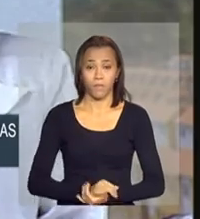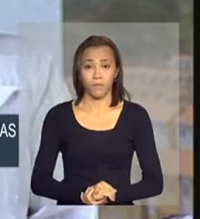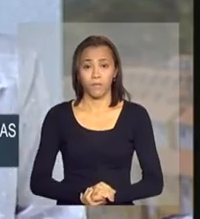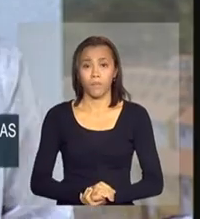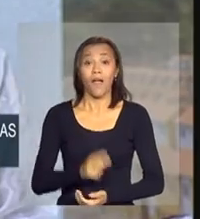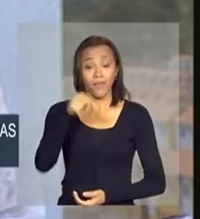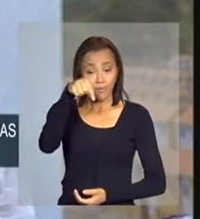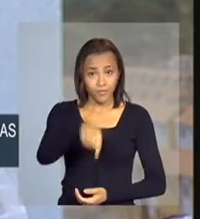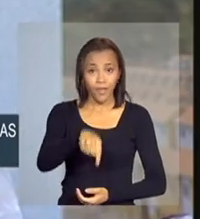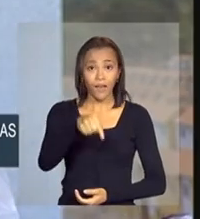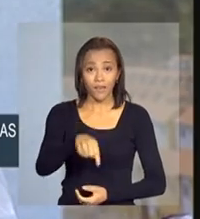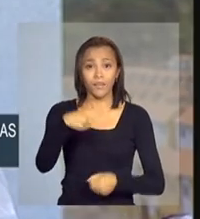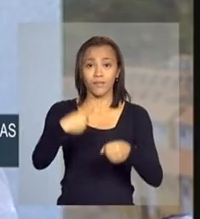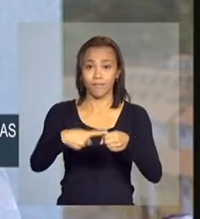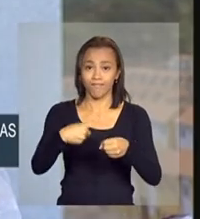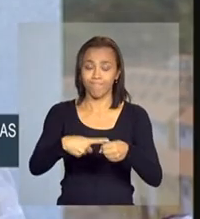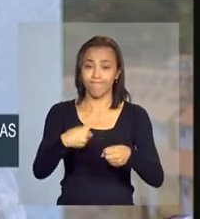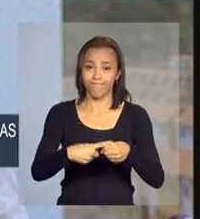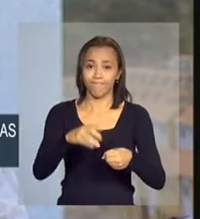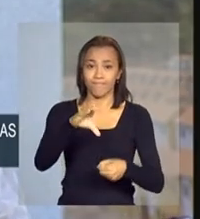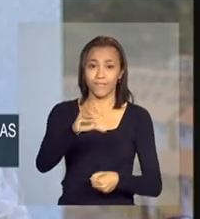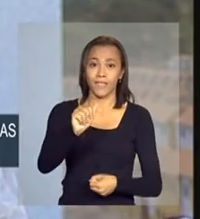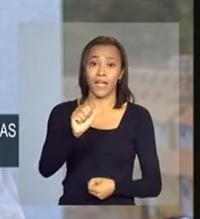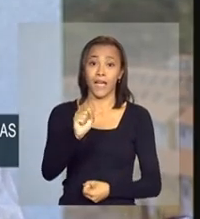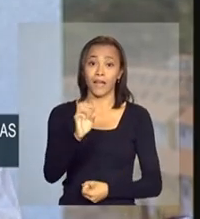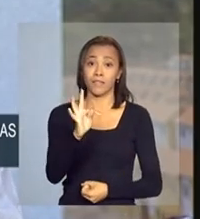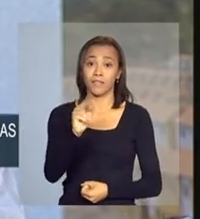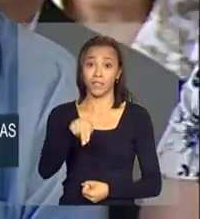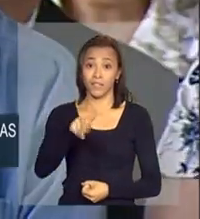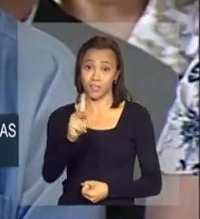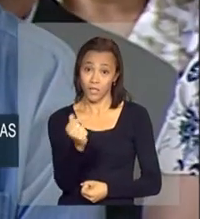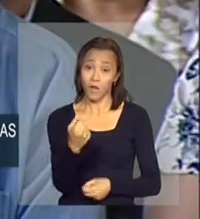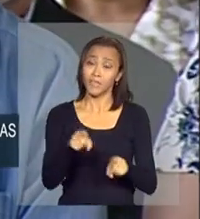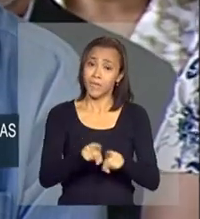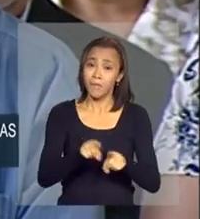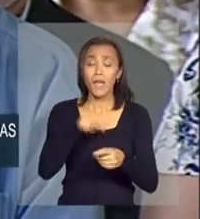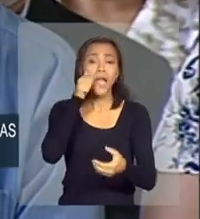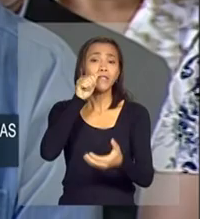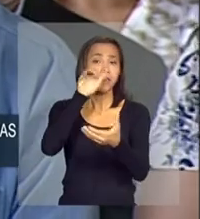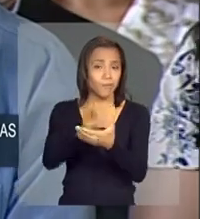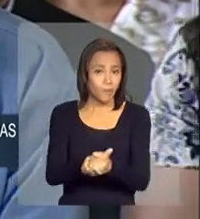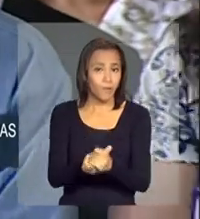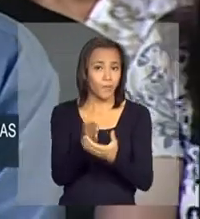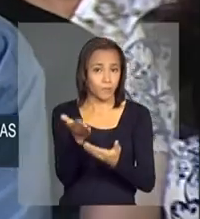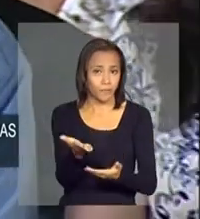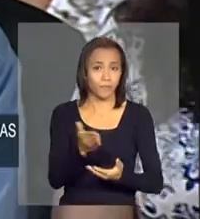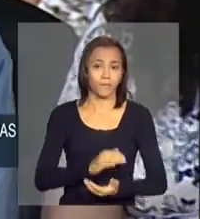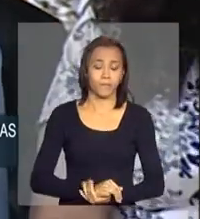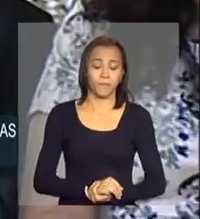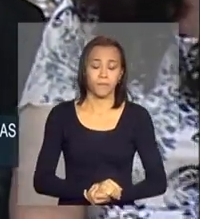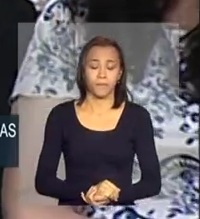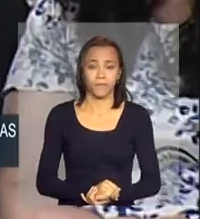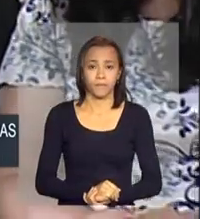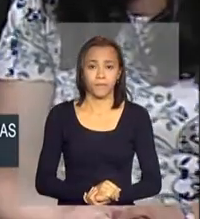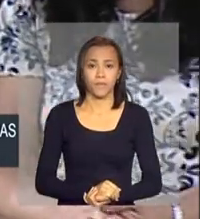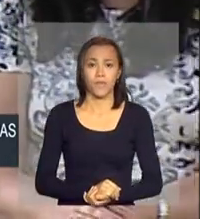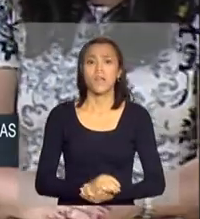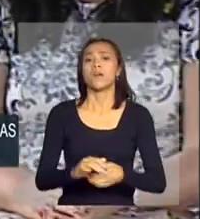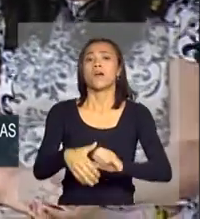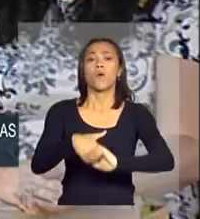aqui de Castanhal EA primeira-dama Aliane Titan o